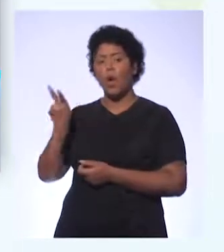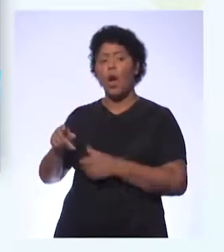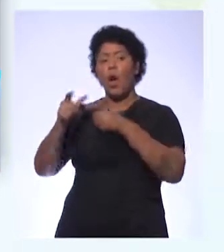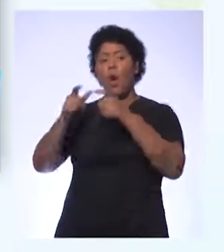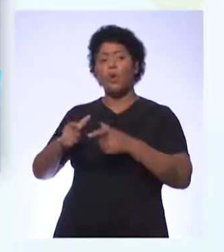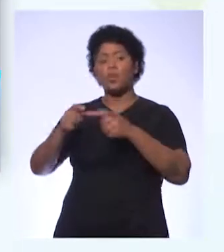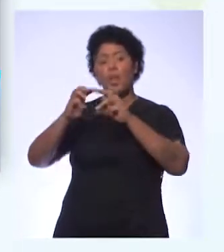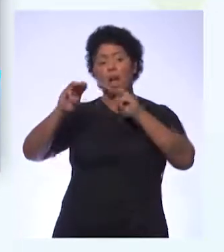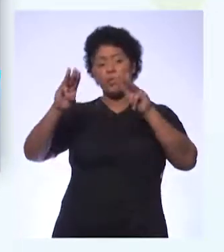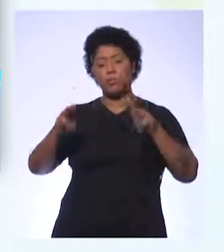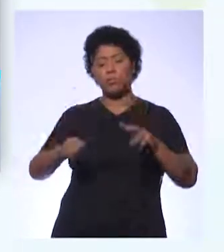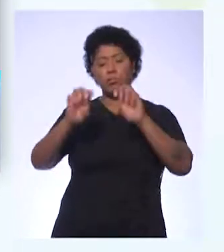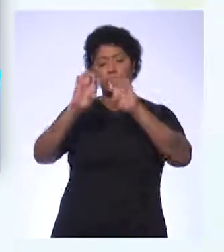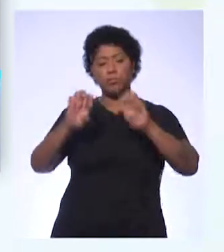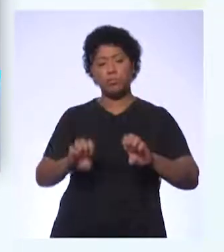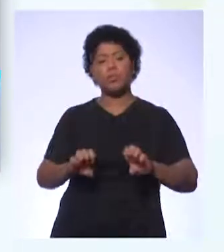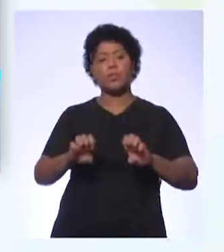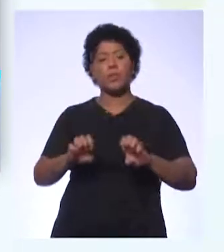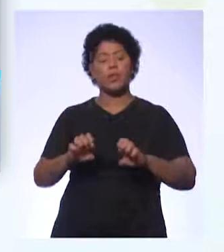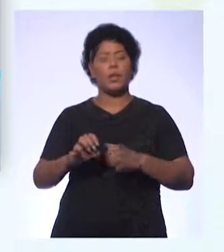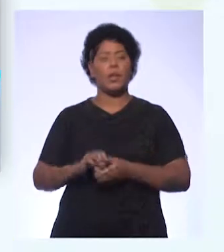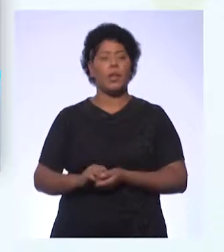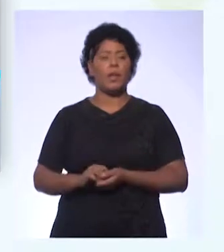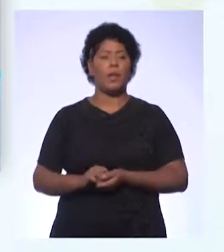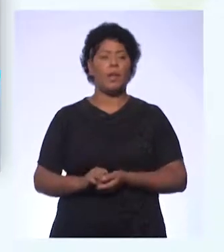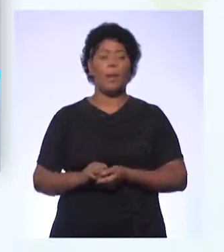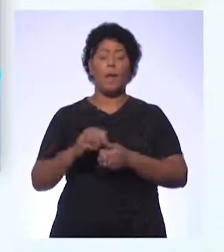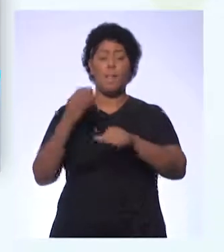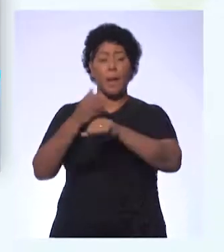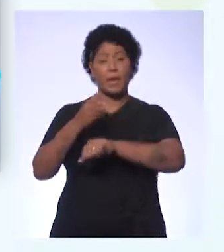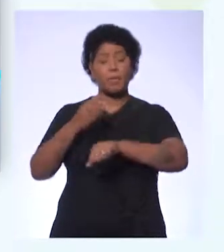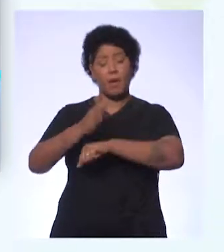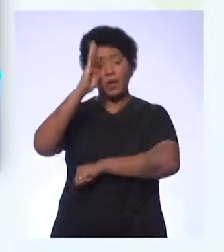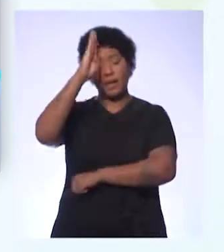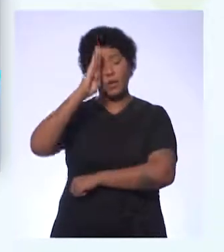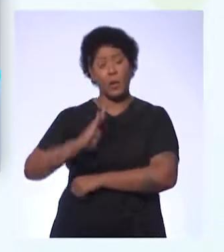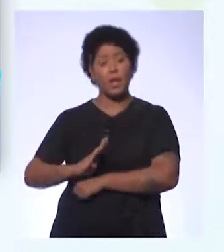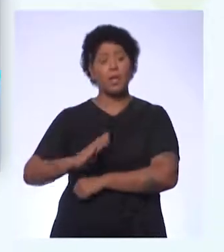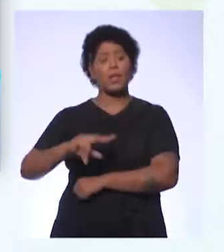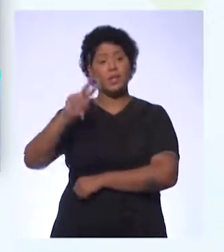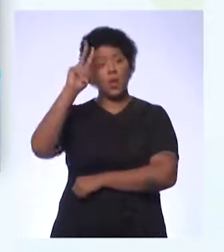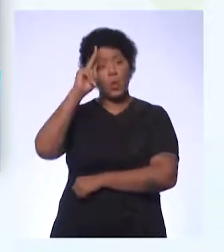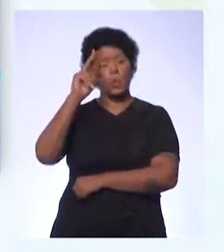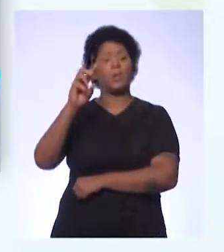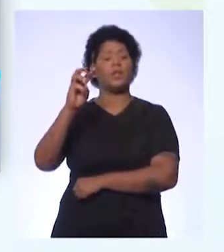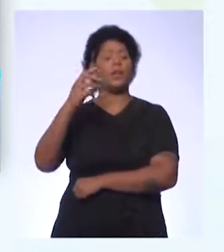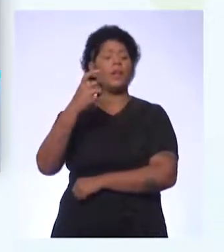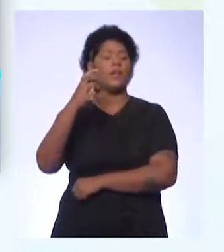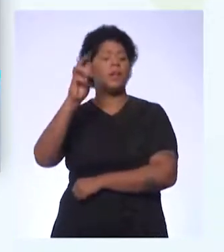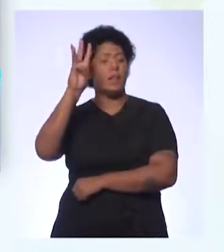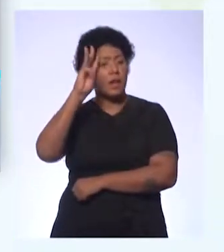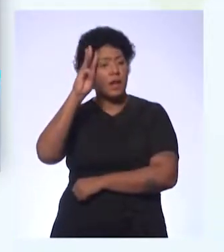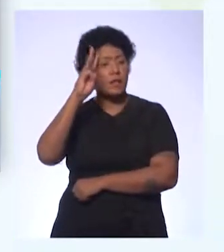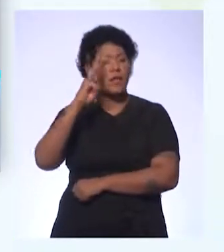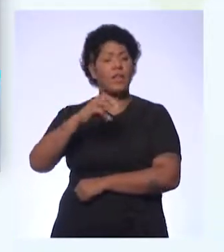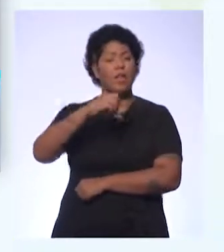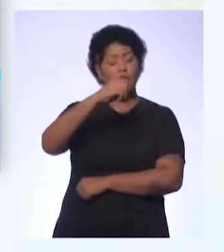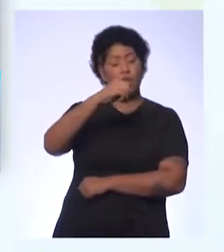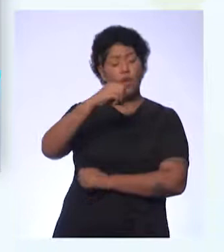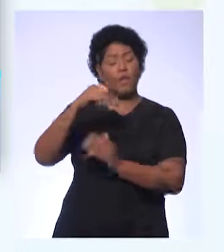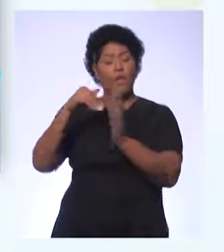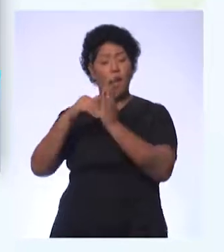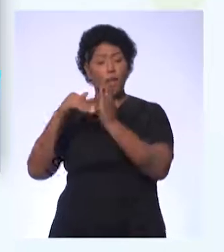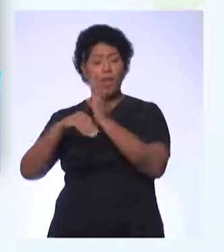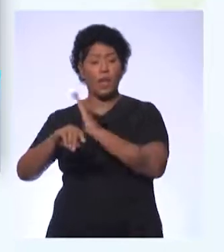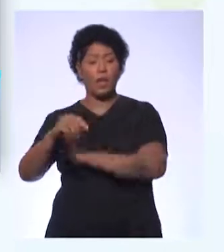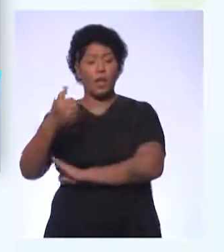707/907 Sul. A entrada é gratuita. As visitas podem ser feitas de segunda a sexta-feira, das 9 da manhã às 8 da noite